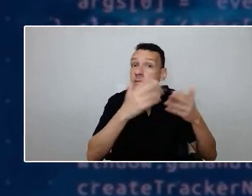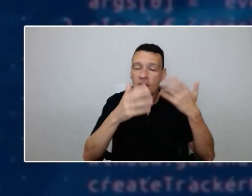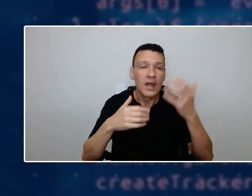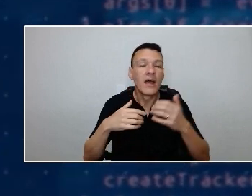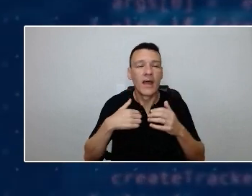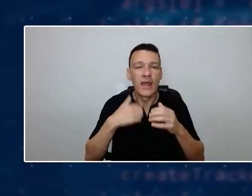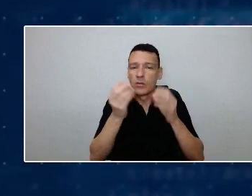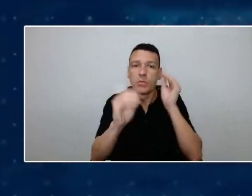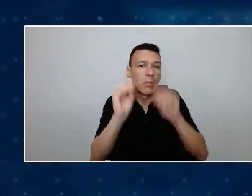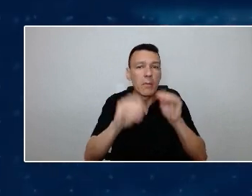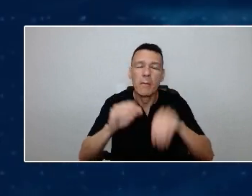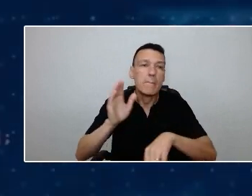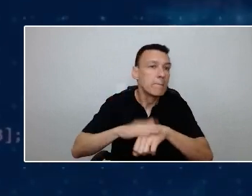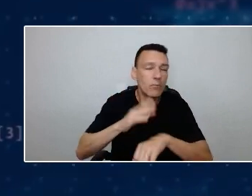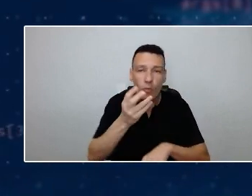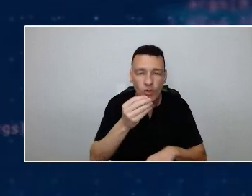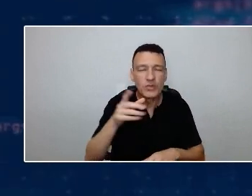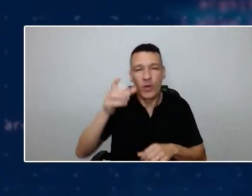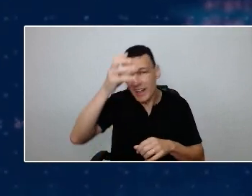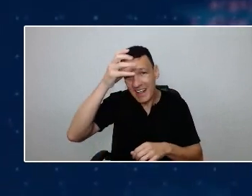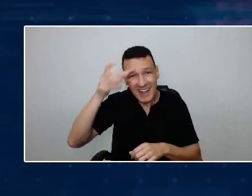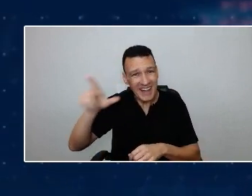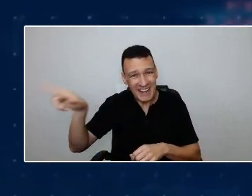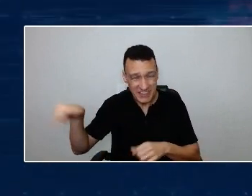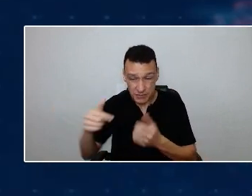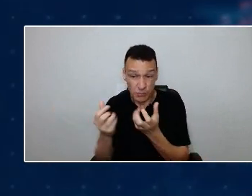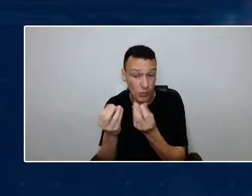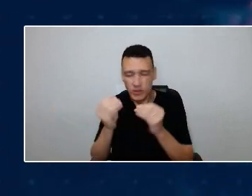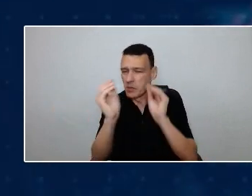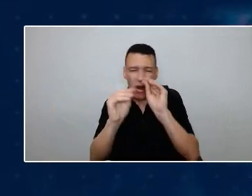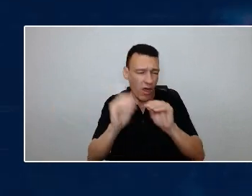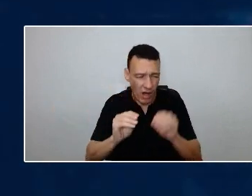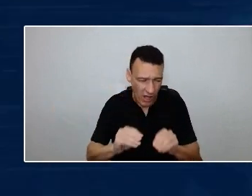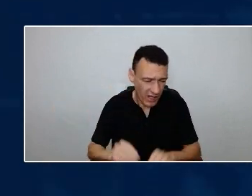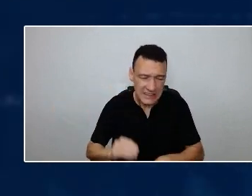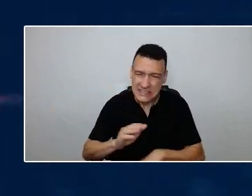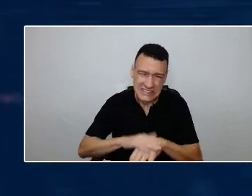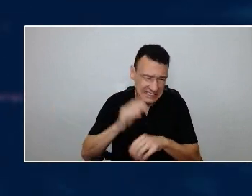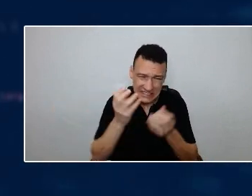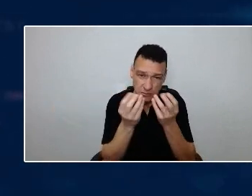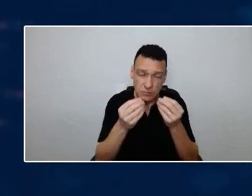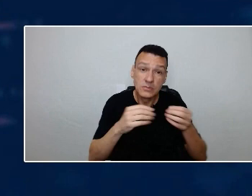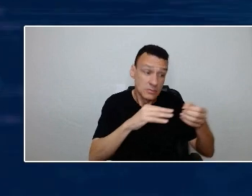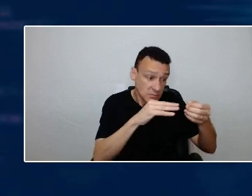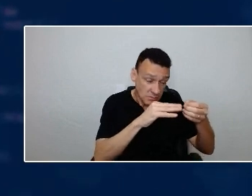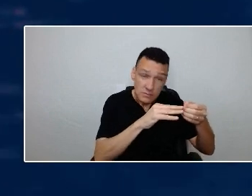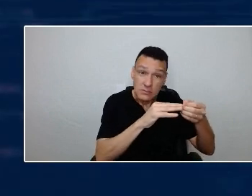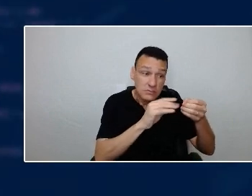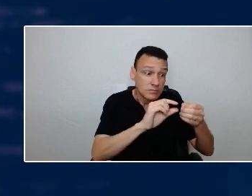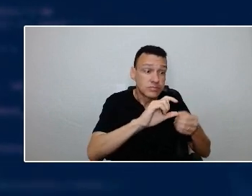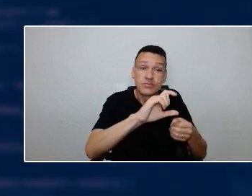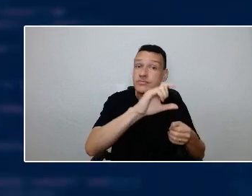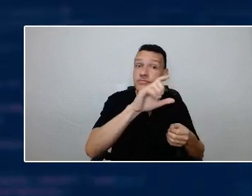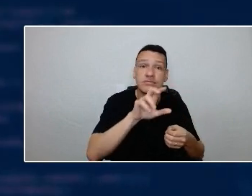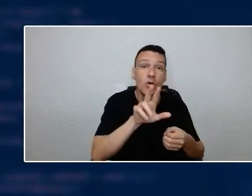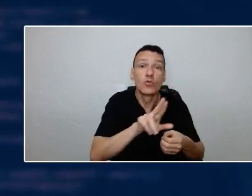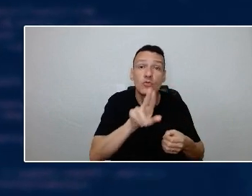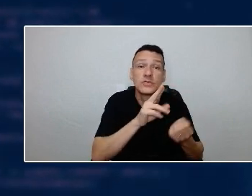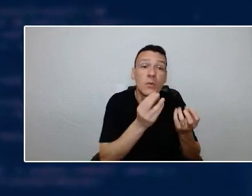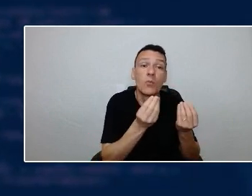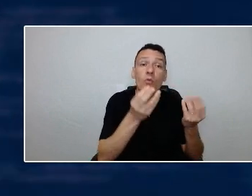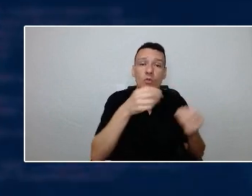então o volume a carga de de de dados vai vai vai mudar muito então a gente precisava aguentar